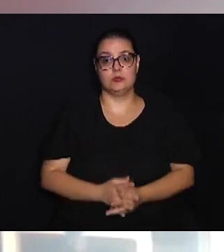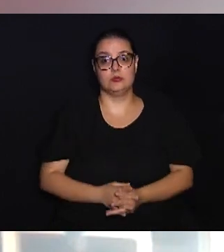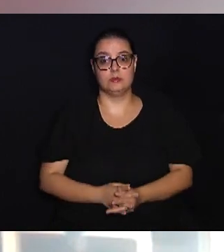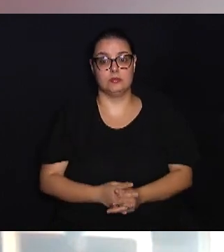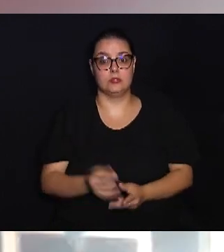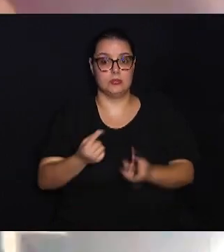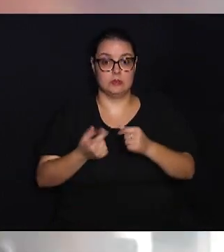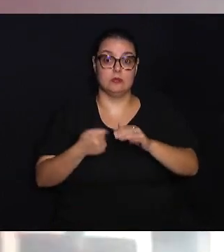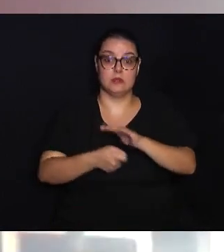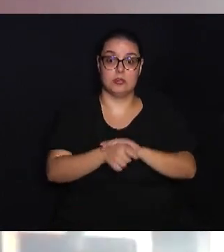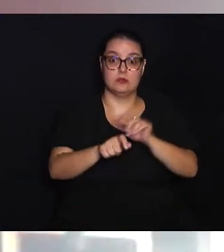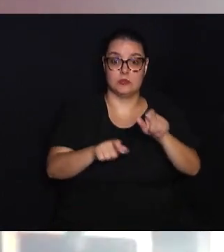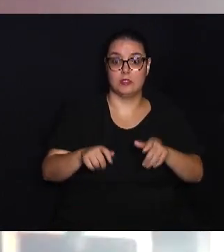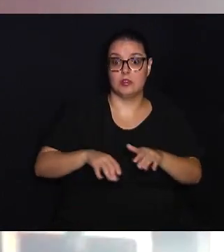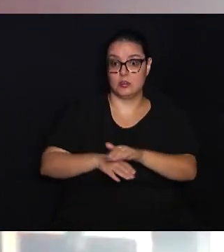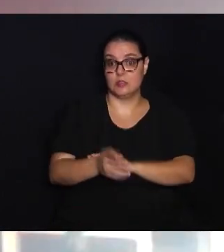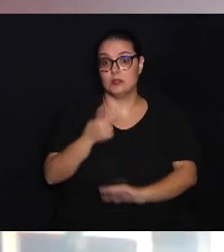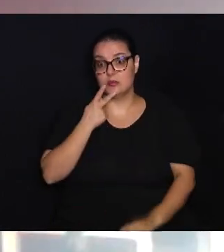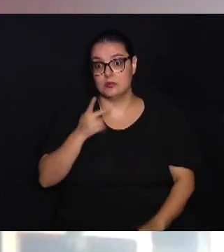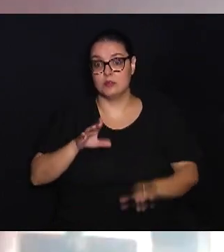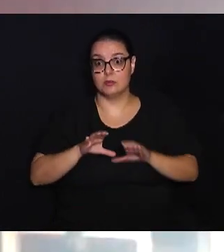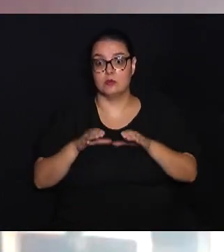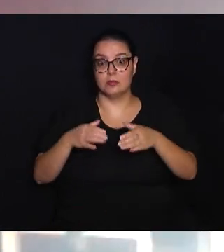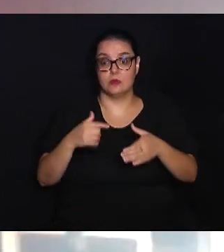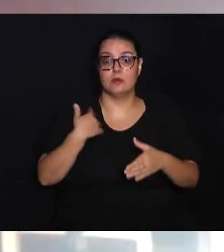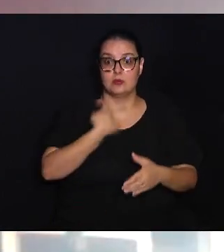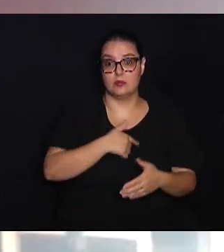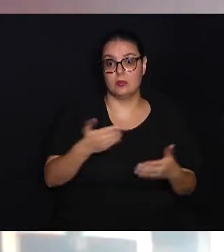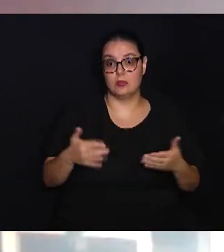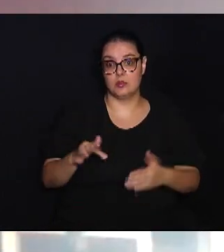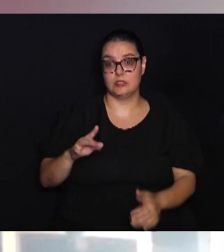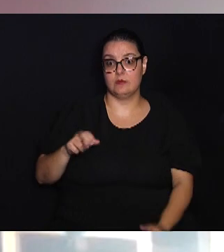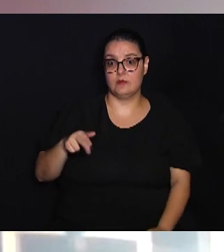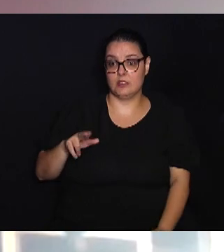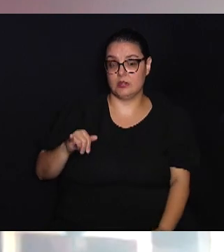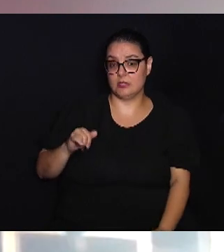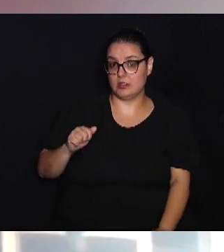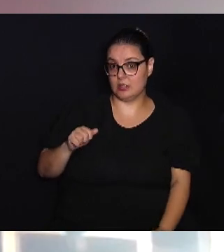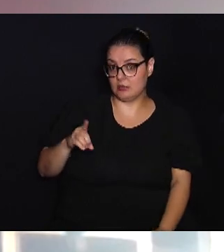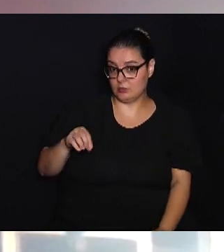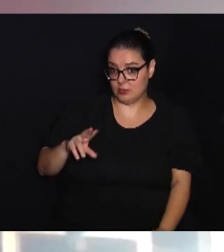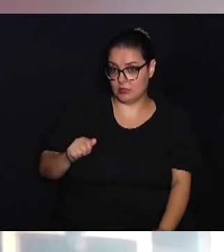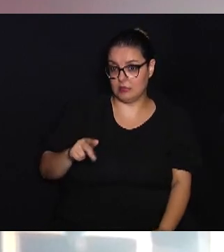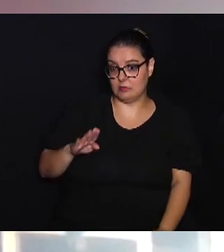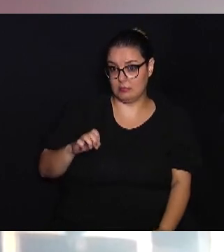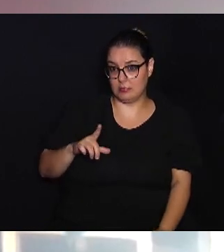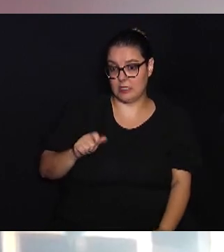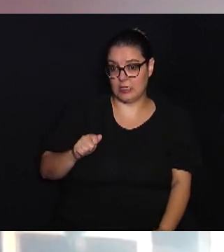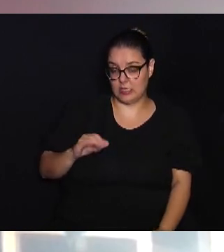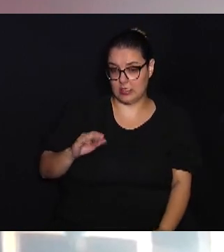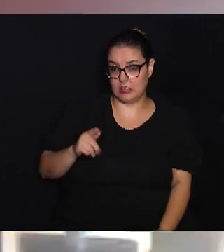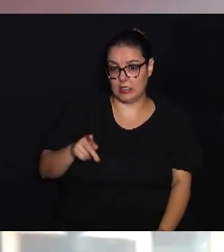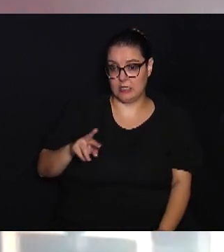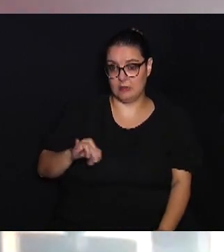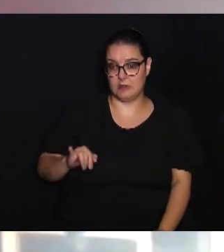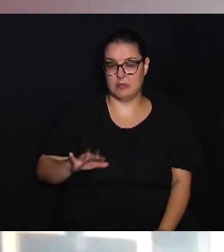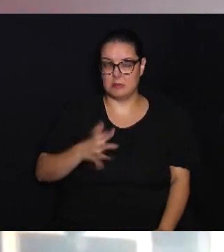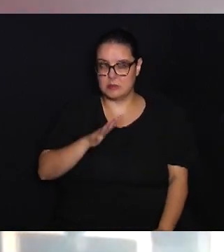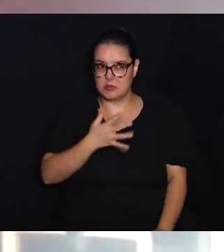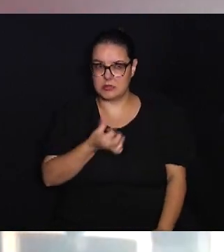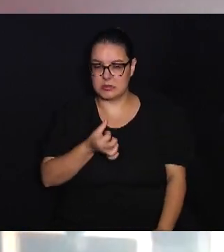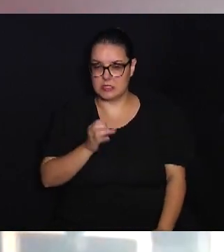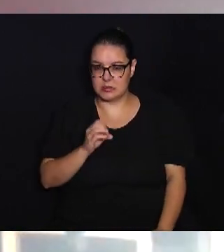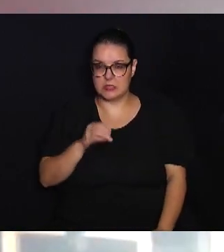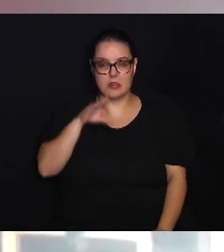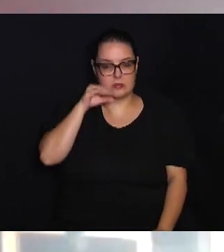fundamental e investimento em pessoas eu costumo dizer pro nosso time hoje a a franqueadora bela ca ela tem aí próximo de 60